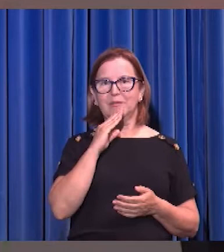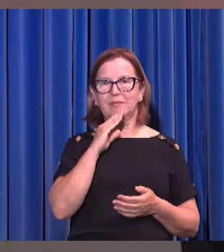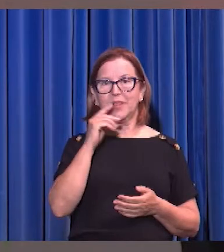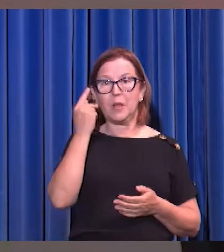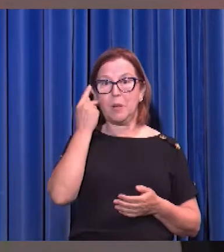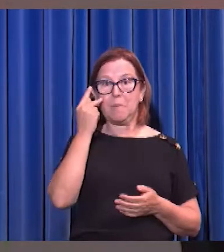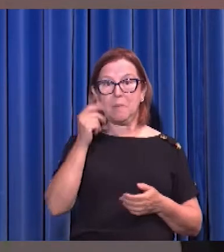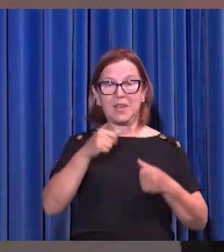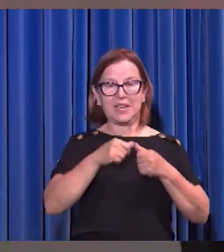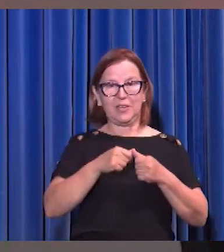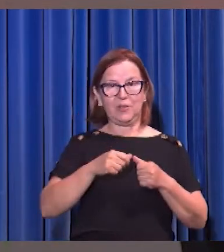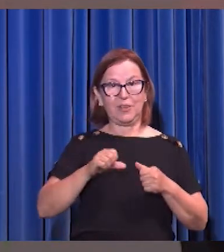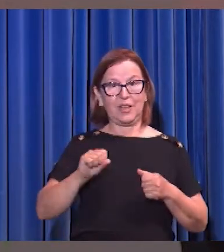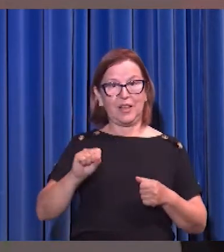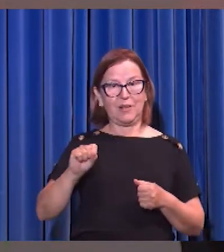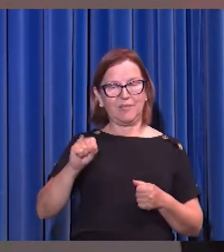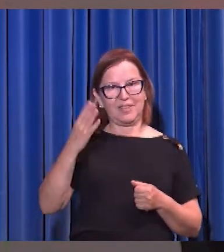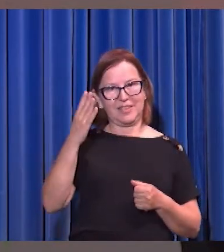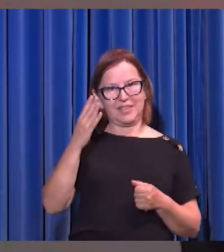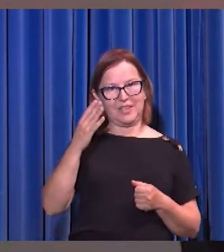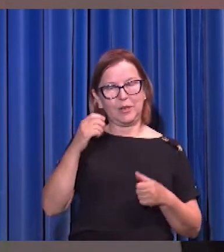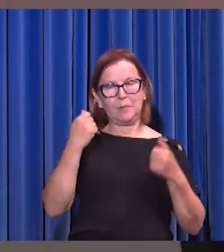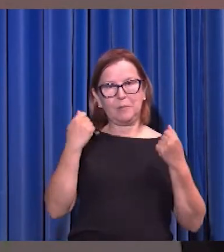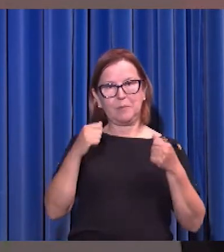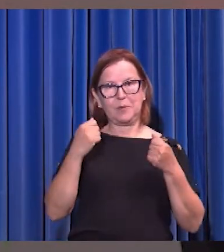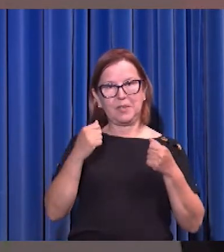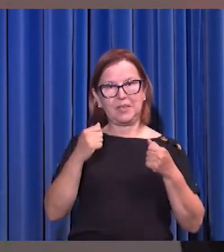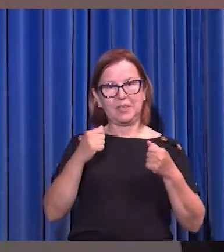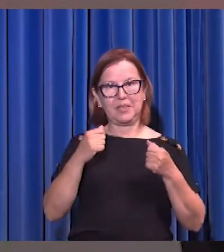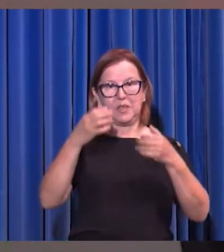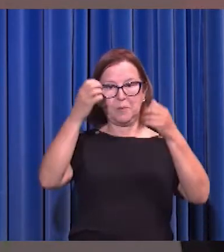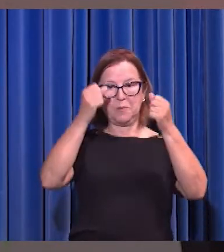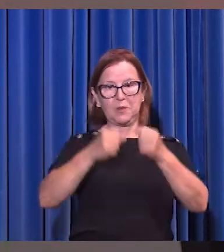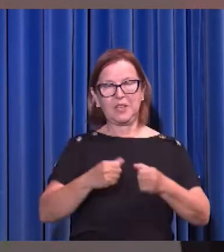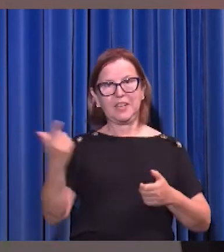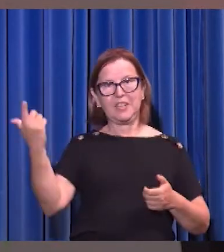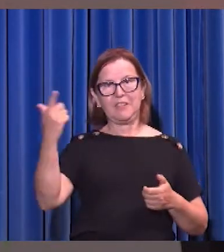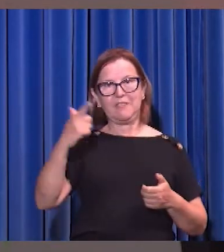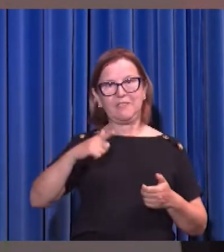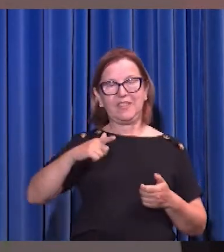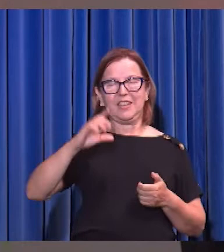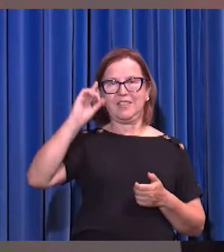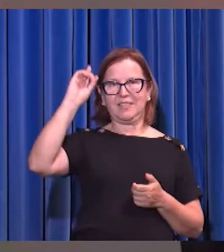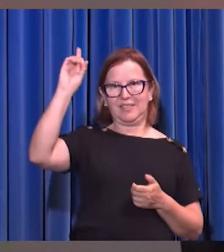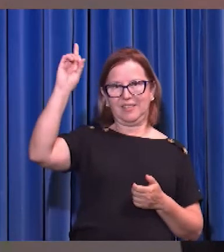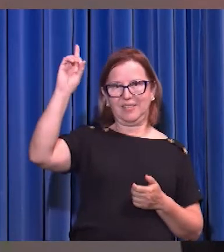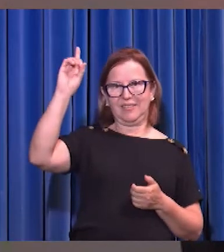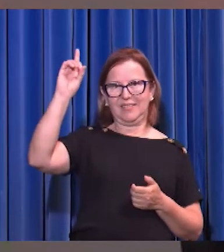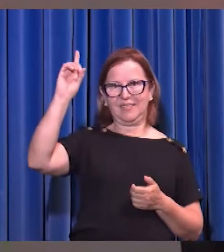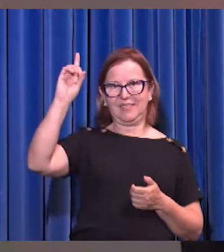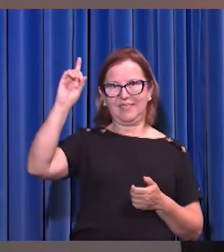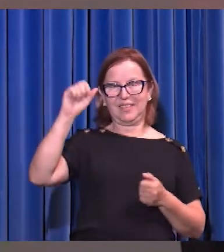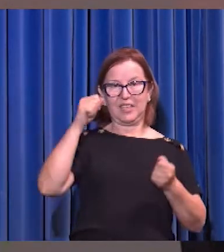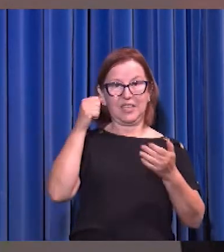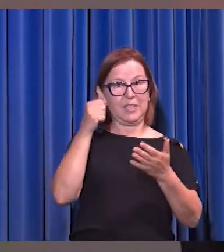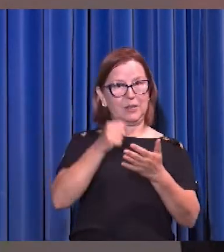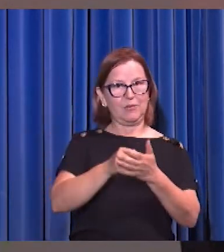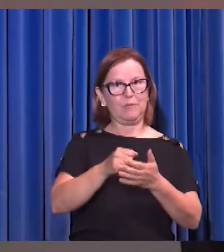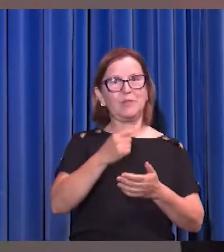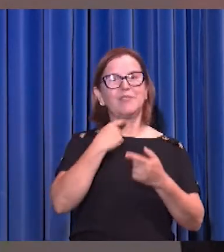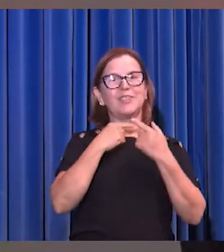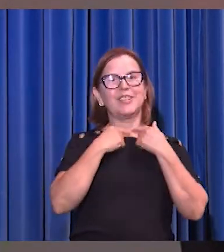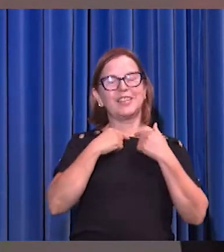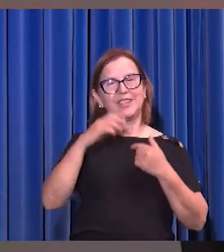haja poder do alto e vontade do alto, a vontade do Senhor.